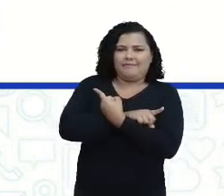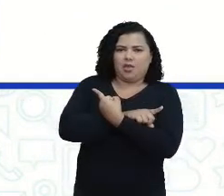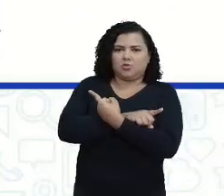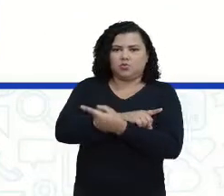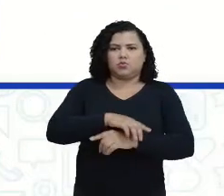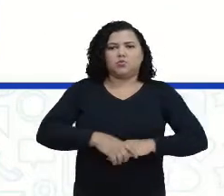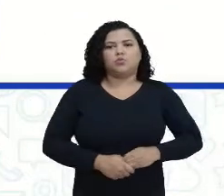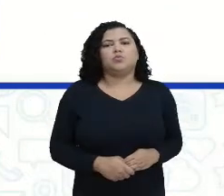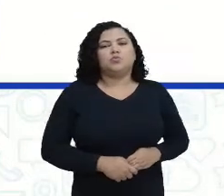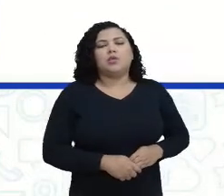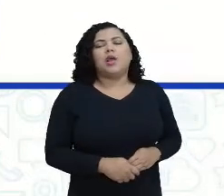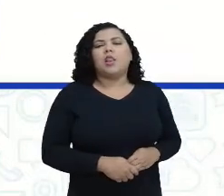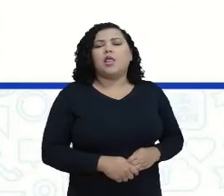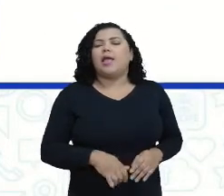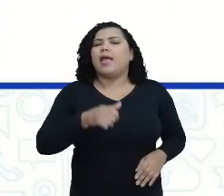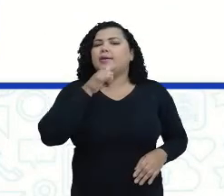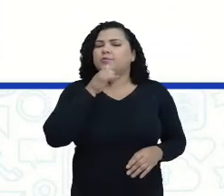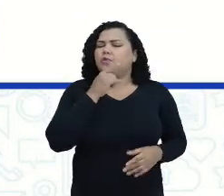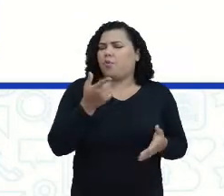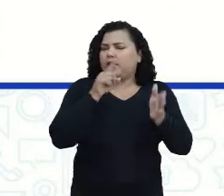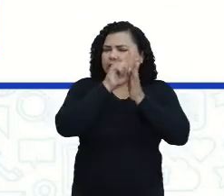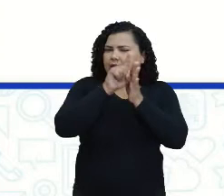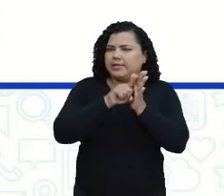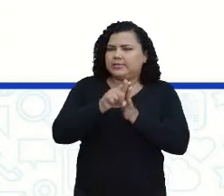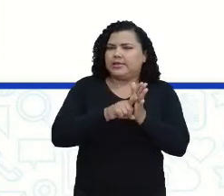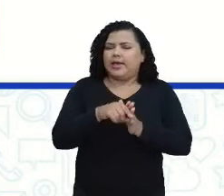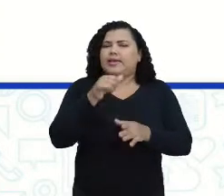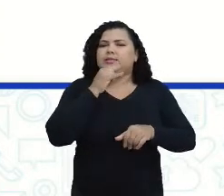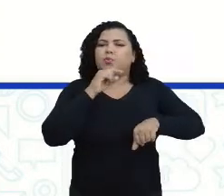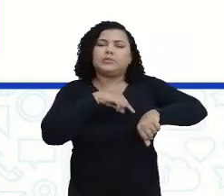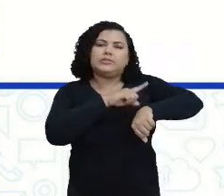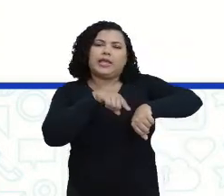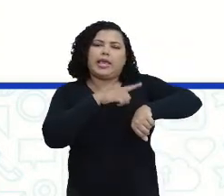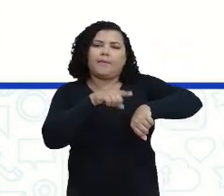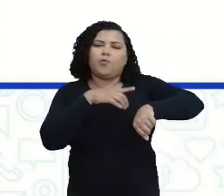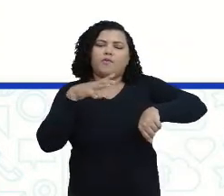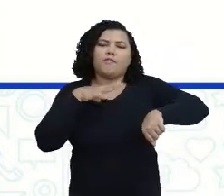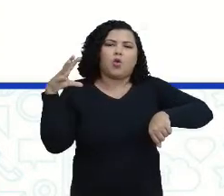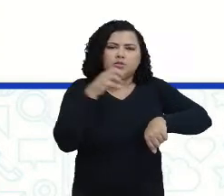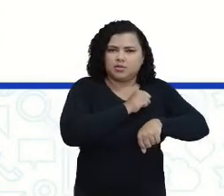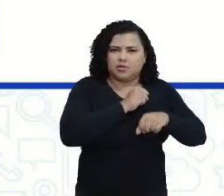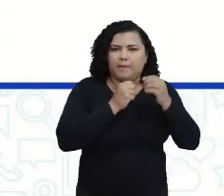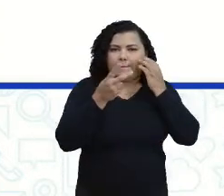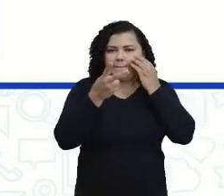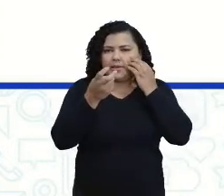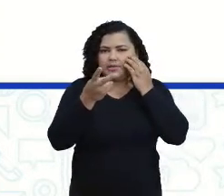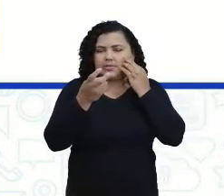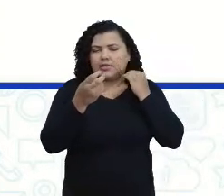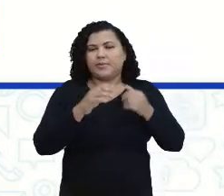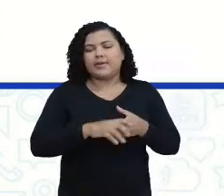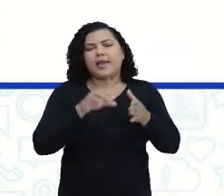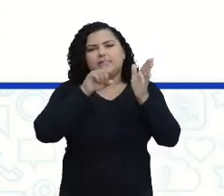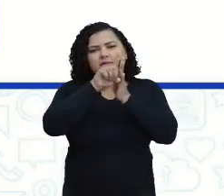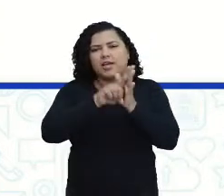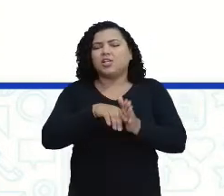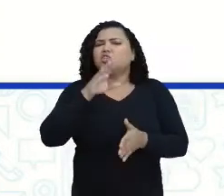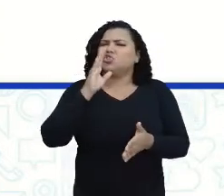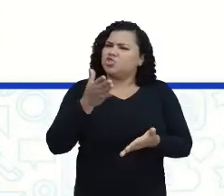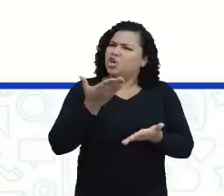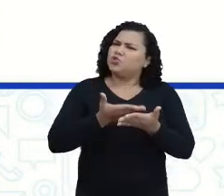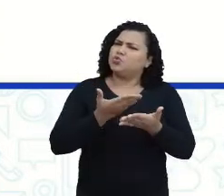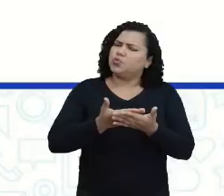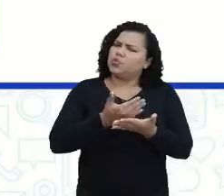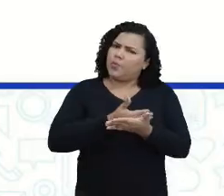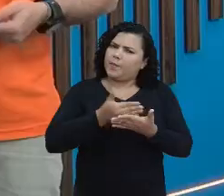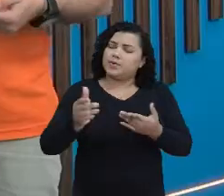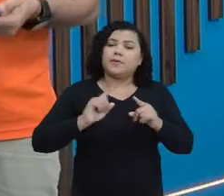proporcionais. Lá do nosso exemplo, vamos tentar analisar tempo e velocidade. Perceba que todas essas análises a gente já fez